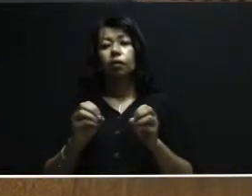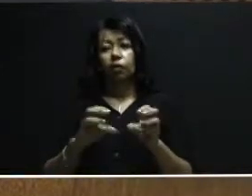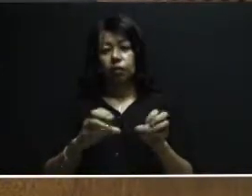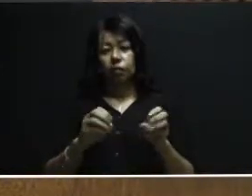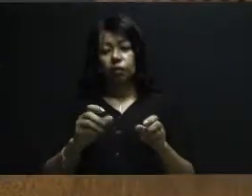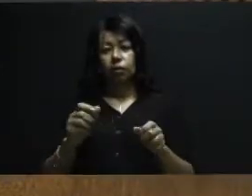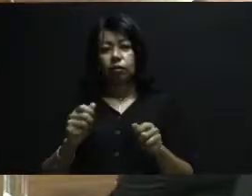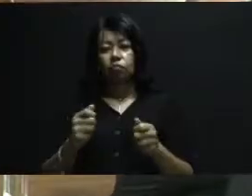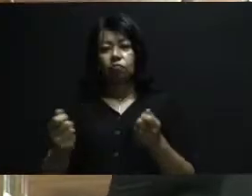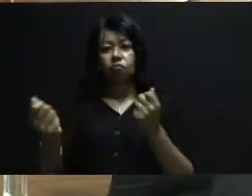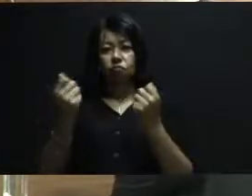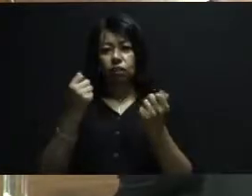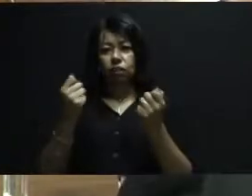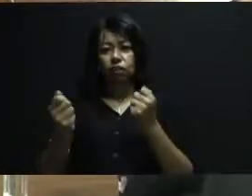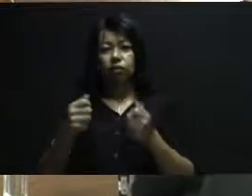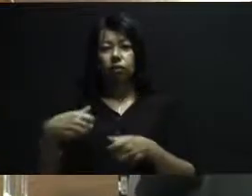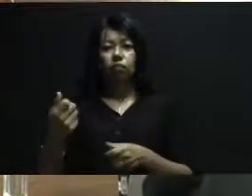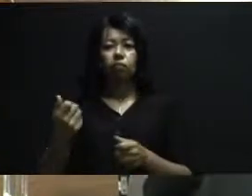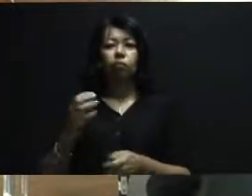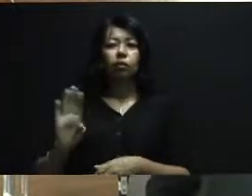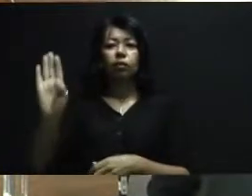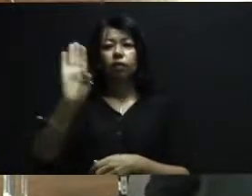São Paulo.